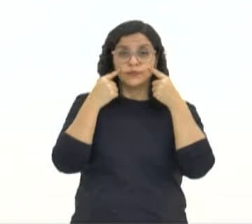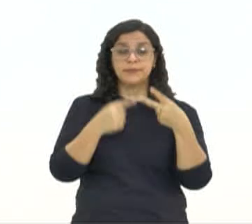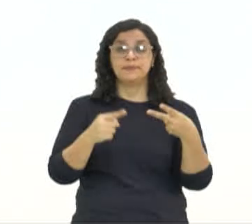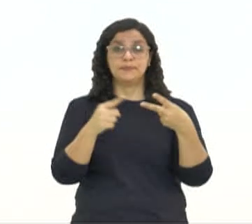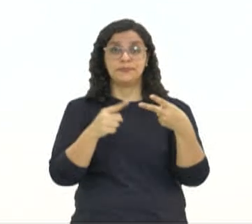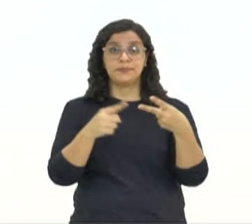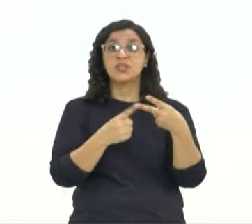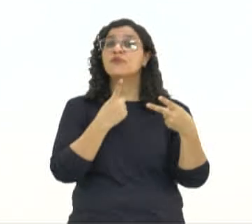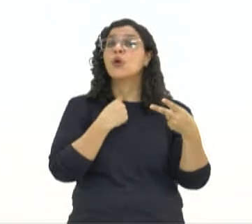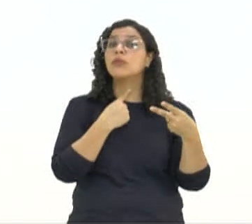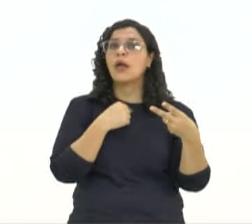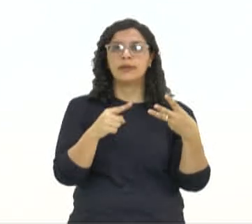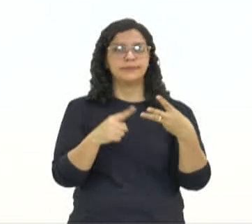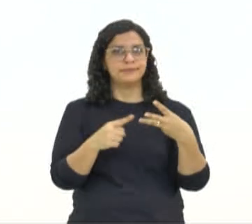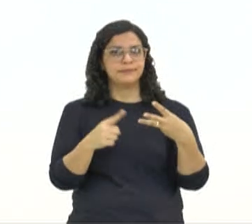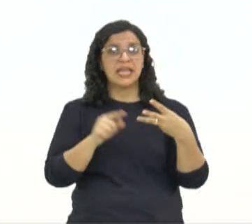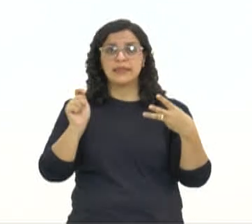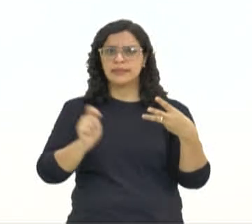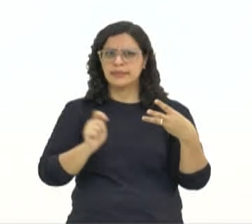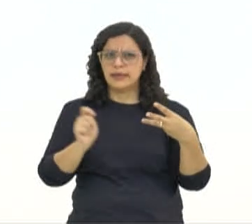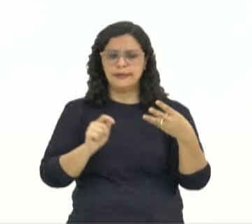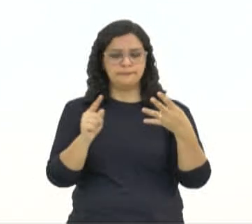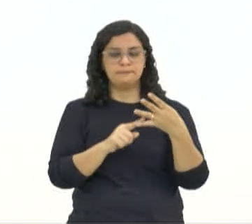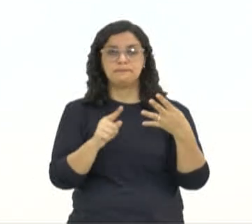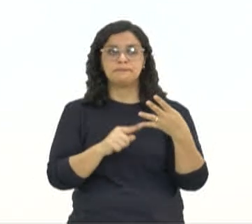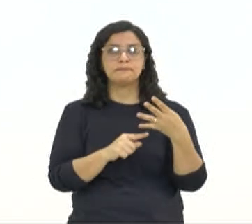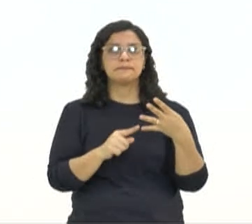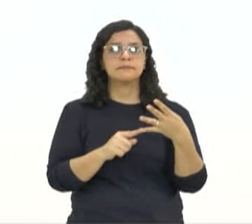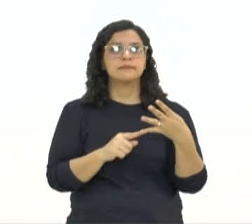dúvidas, desejos, possibilidades,